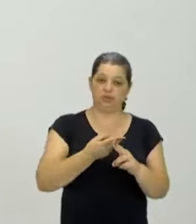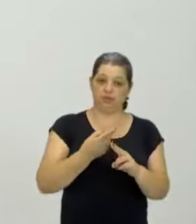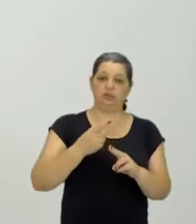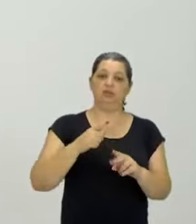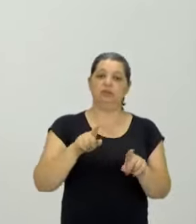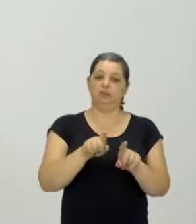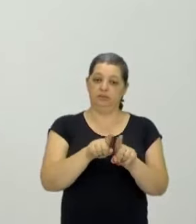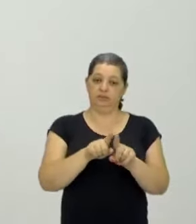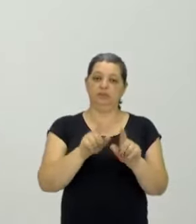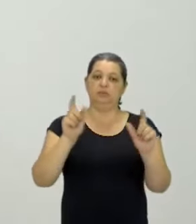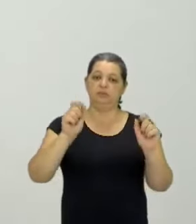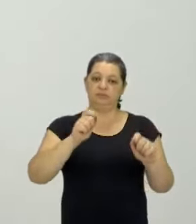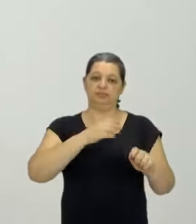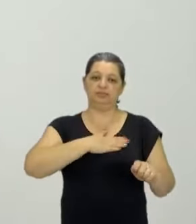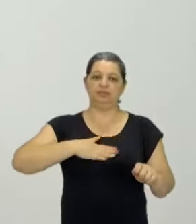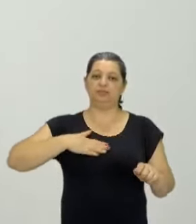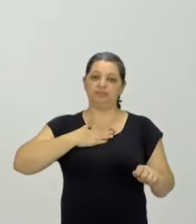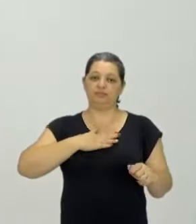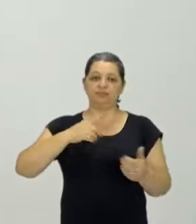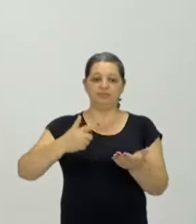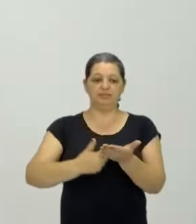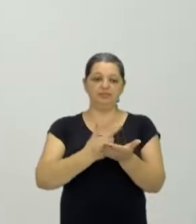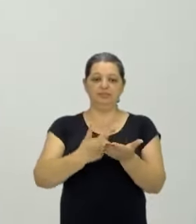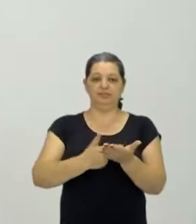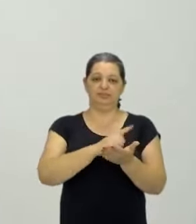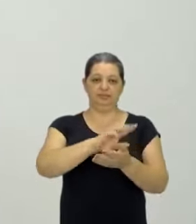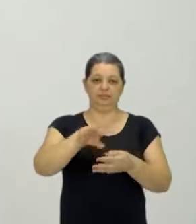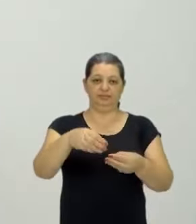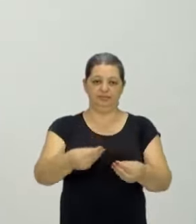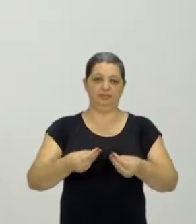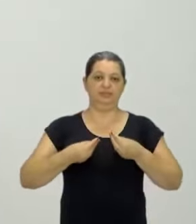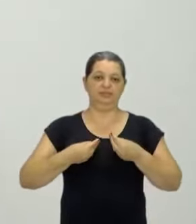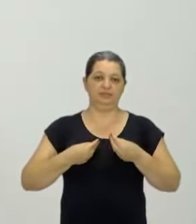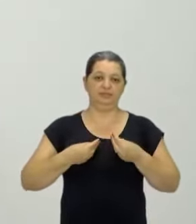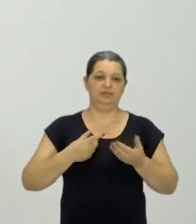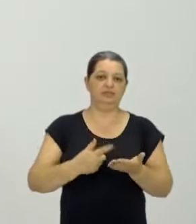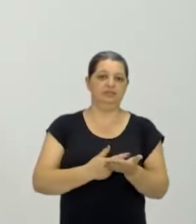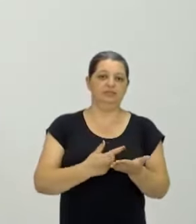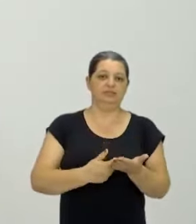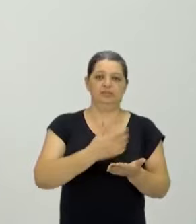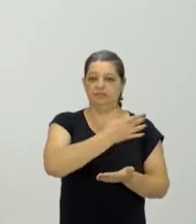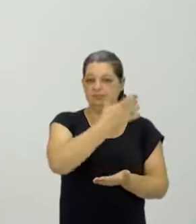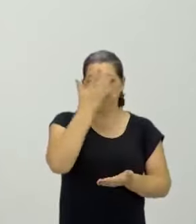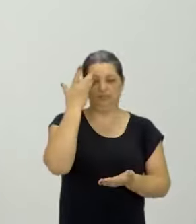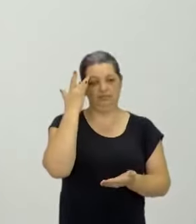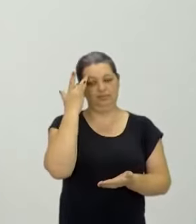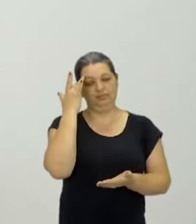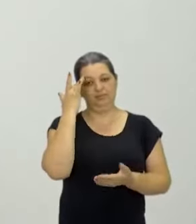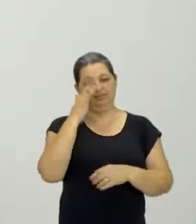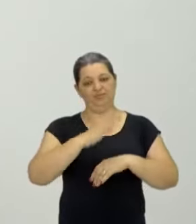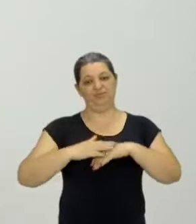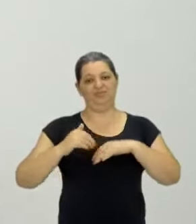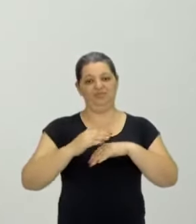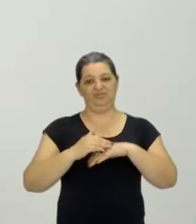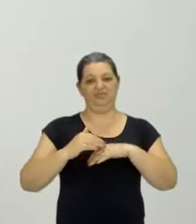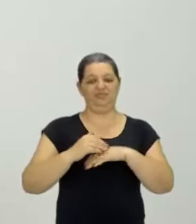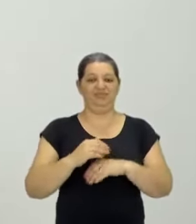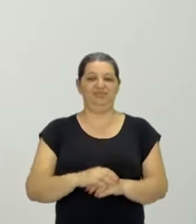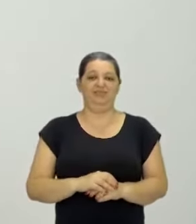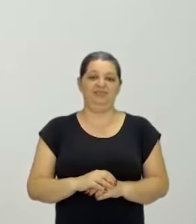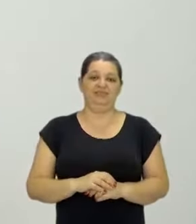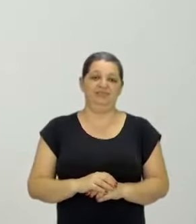pode gostar de livros. Eu acabei de ganhar esse livro de uma pessoa super doce aqui do estúdio, né? Quando eu falei